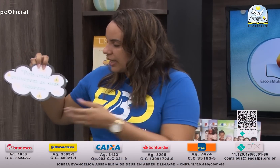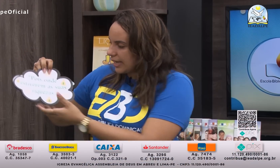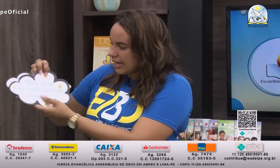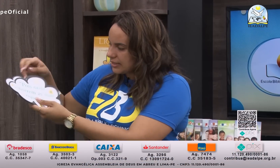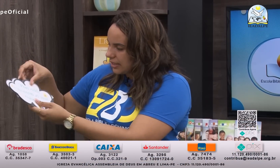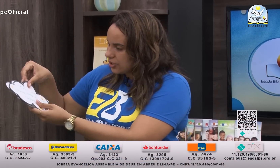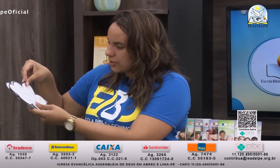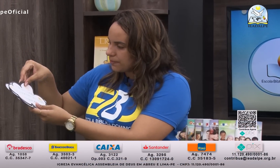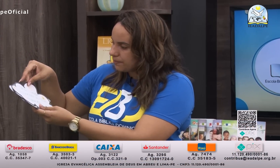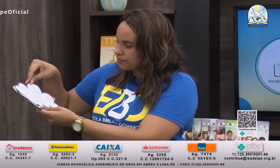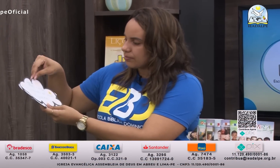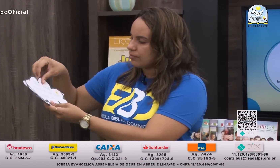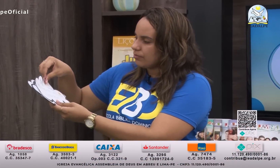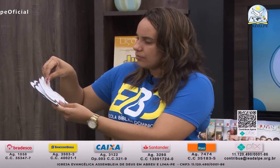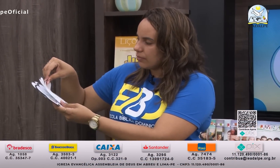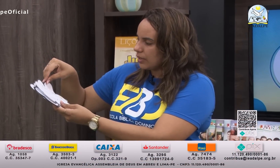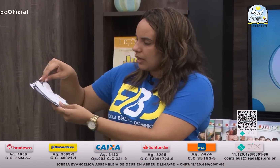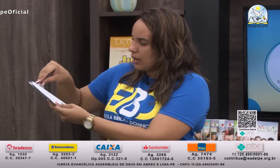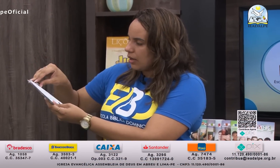suas riquezas,